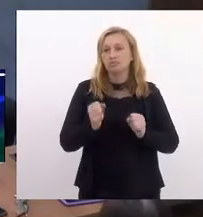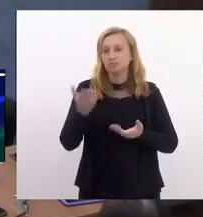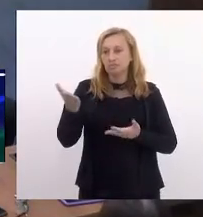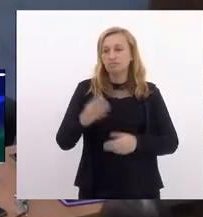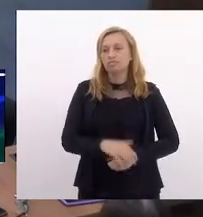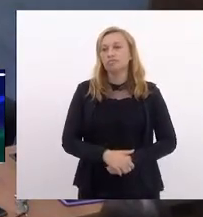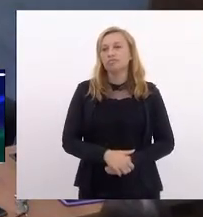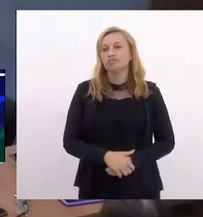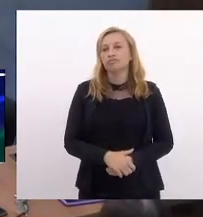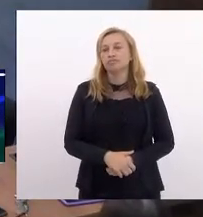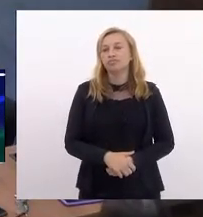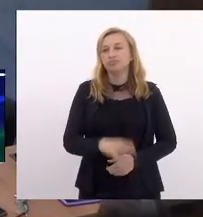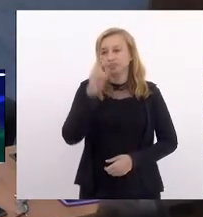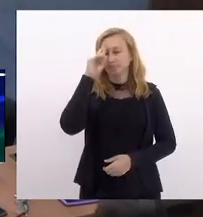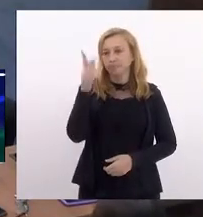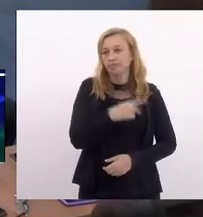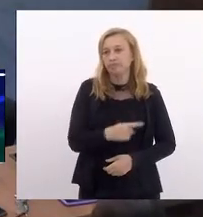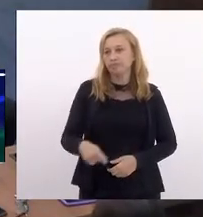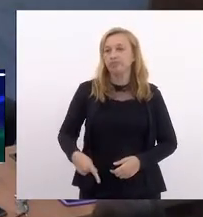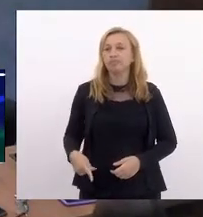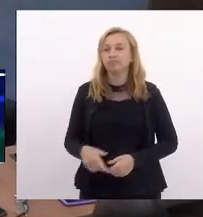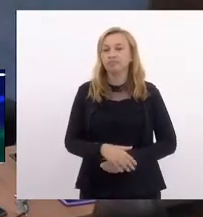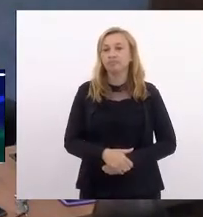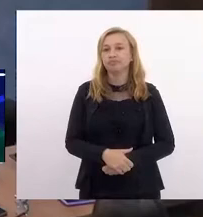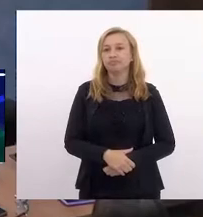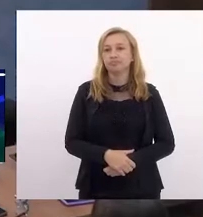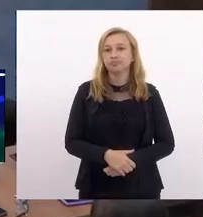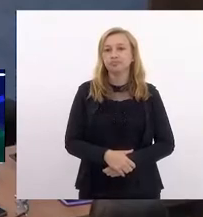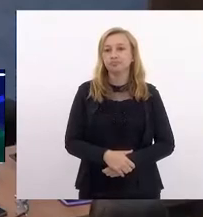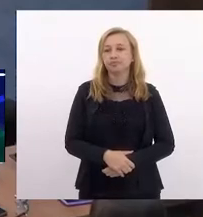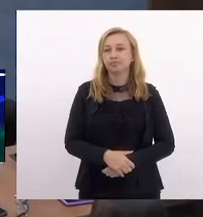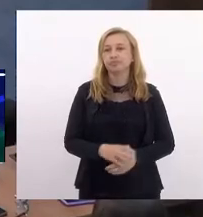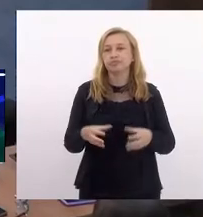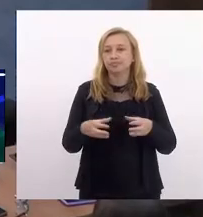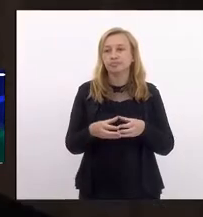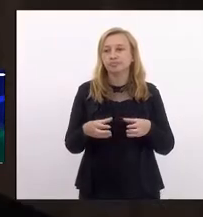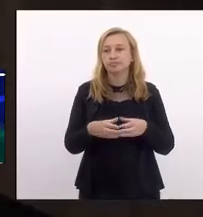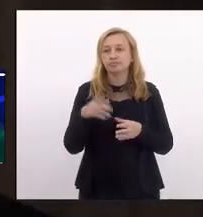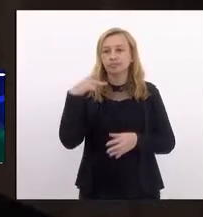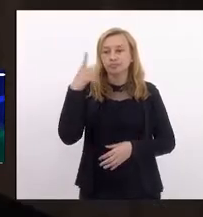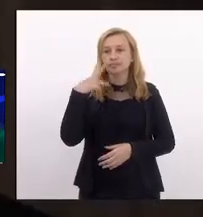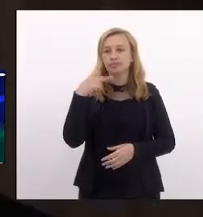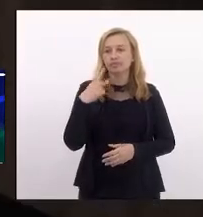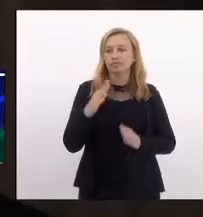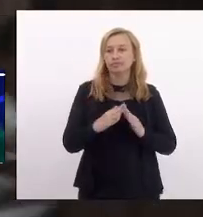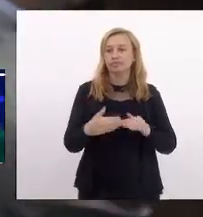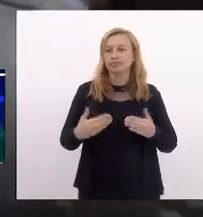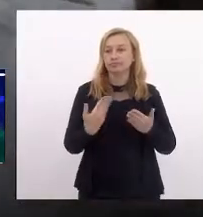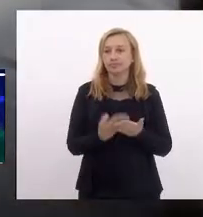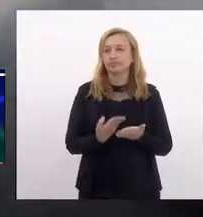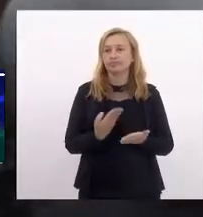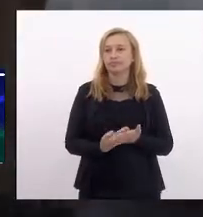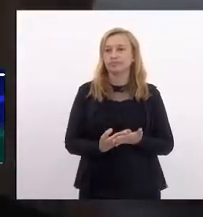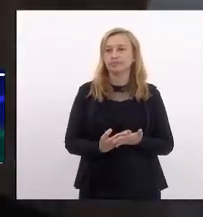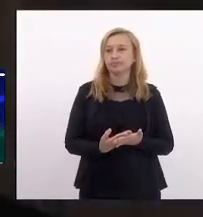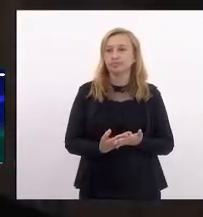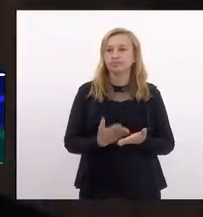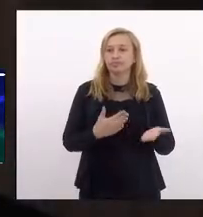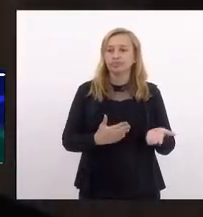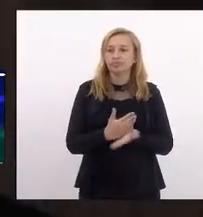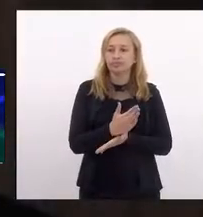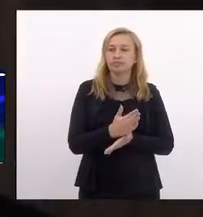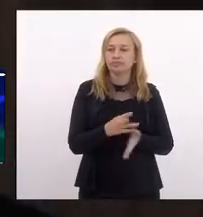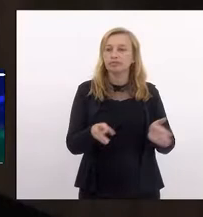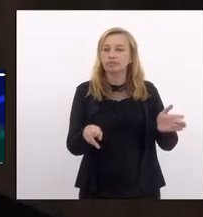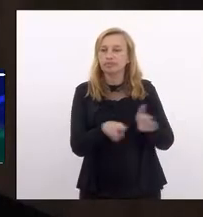essa seu presidente e a comissão parlamentar de inquérito aprovada